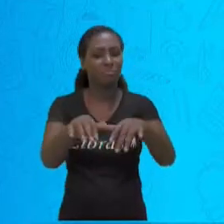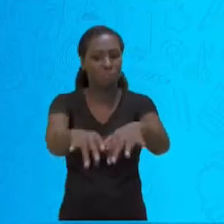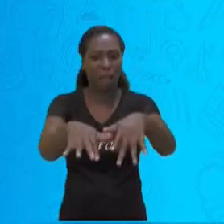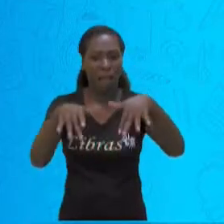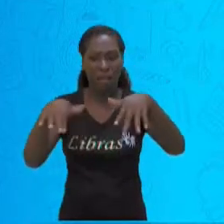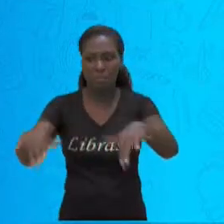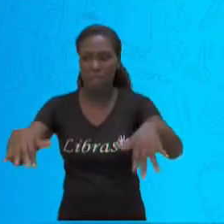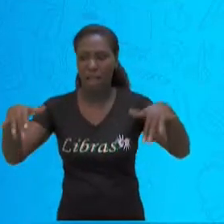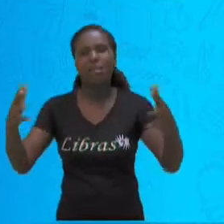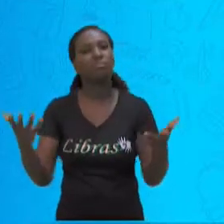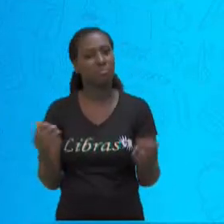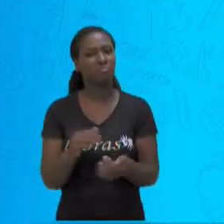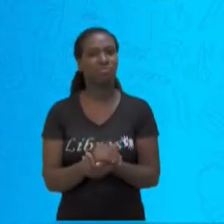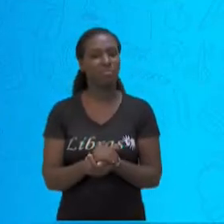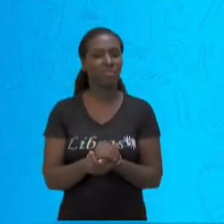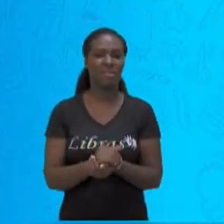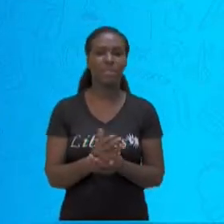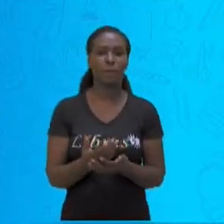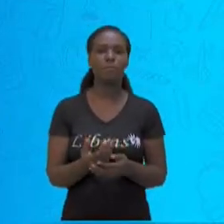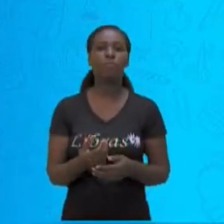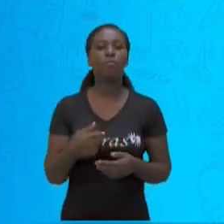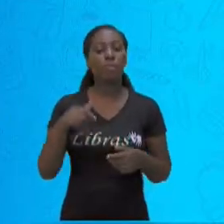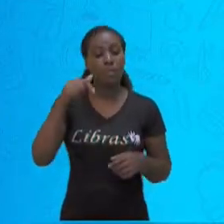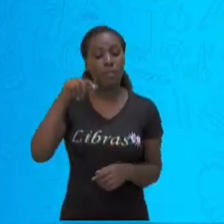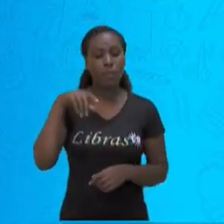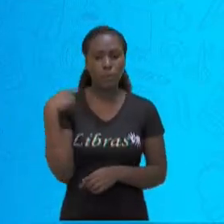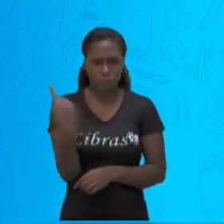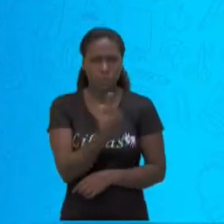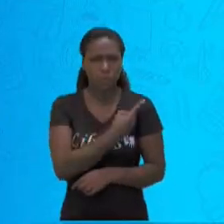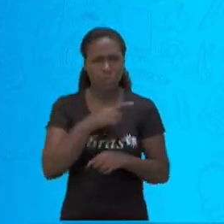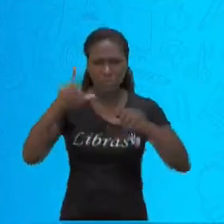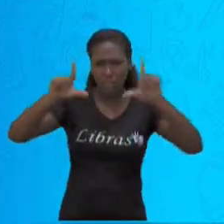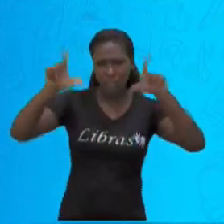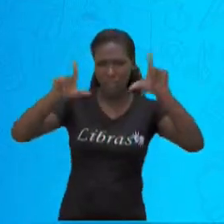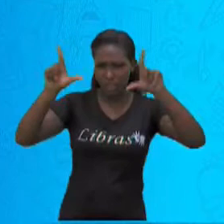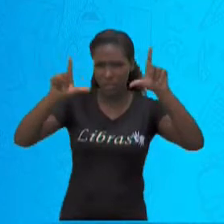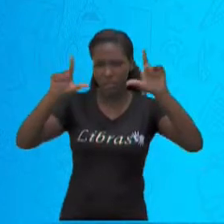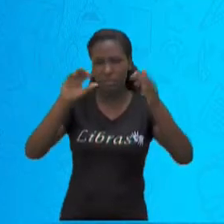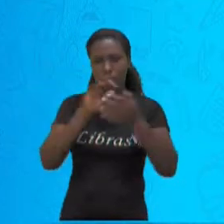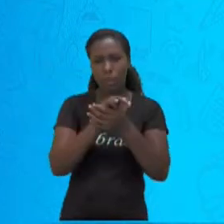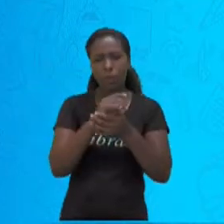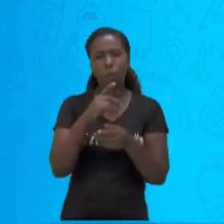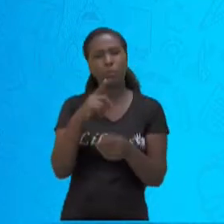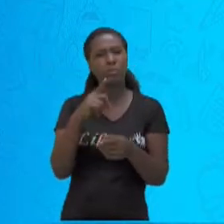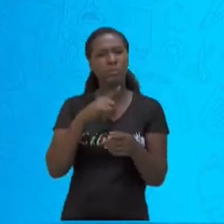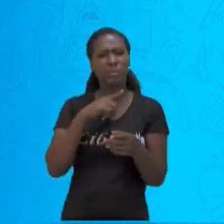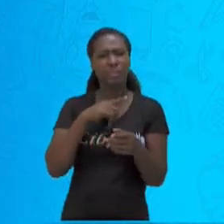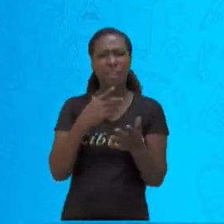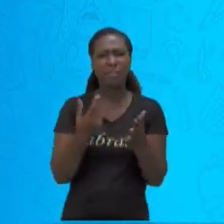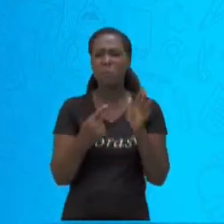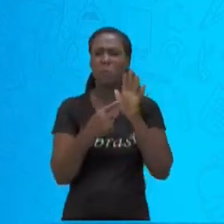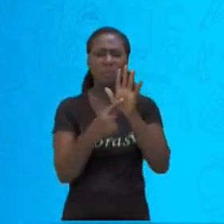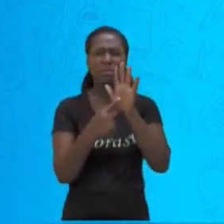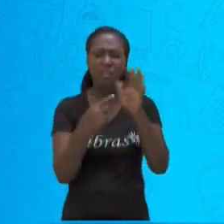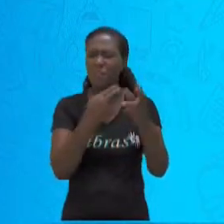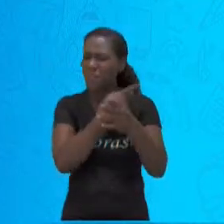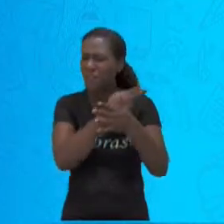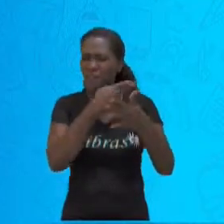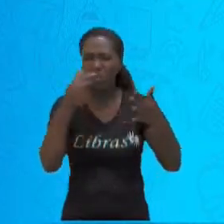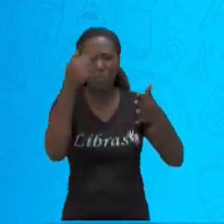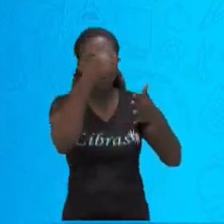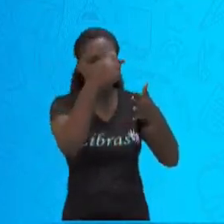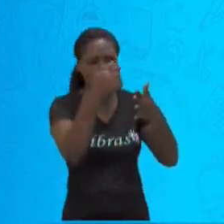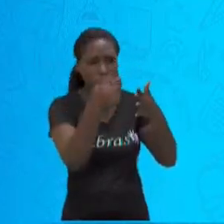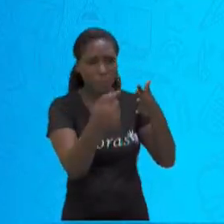TV, quantos programas não tem hoje no molde de